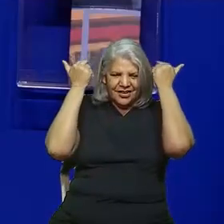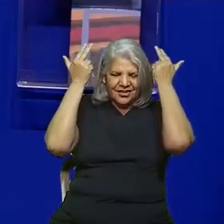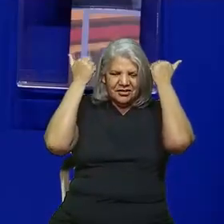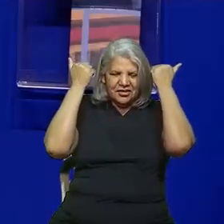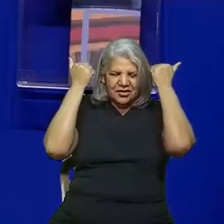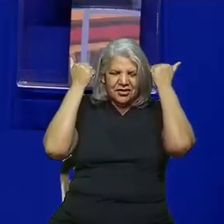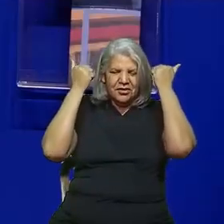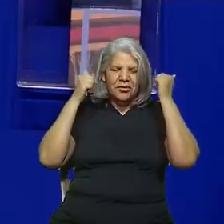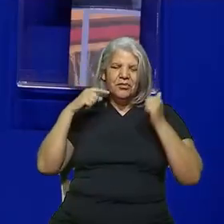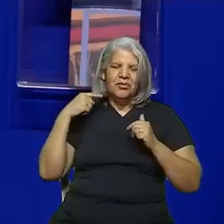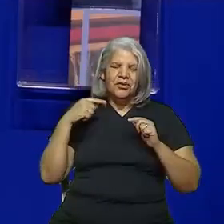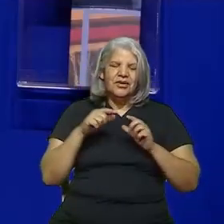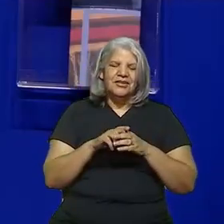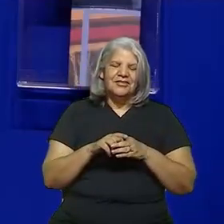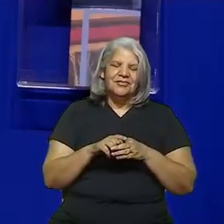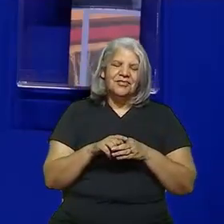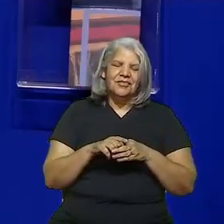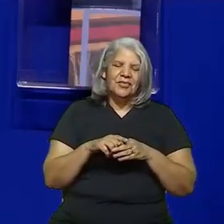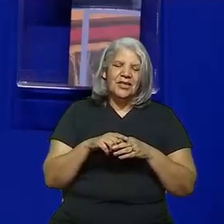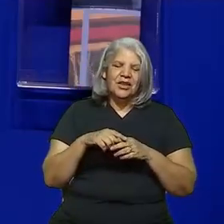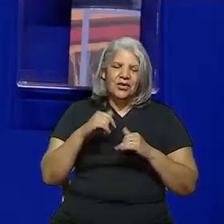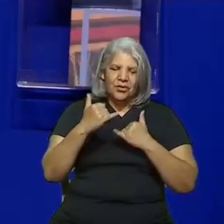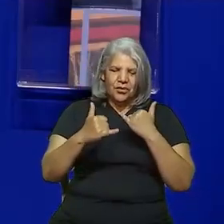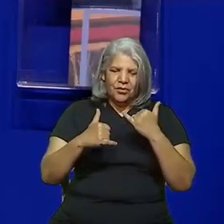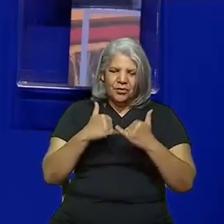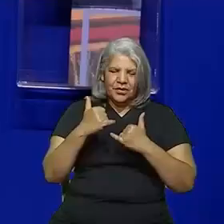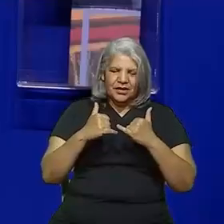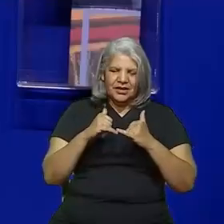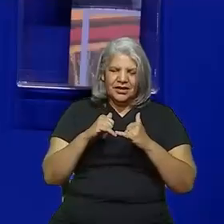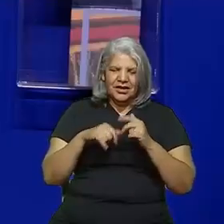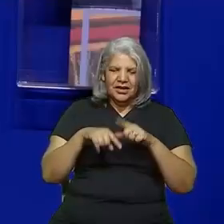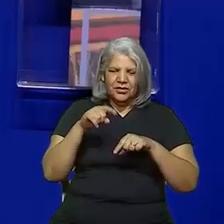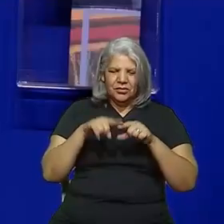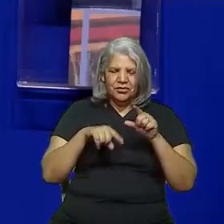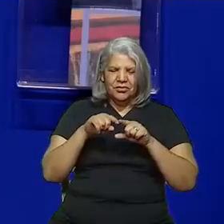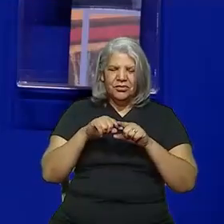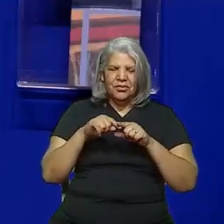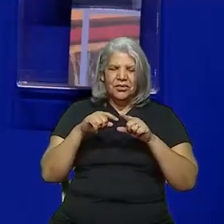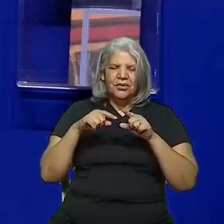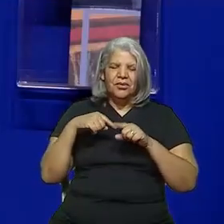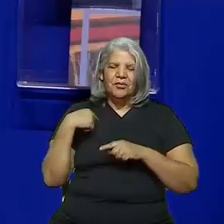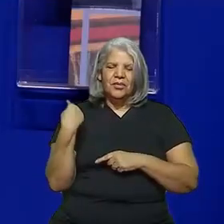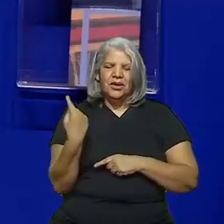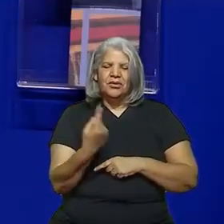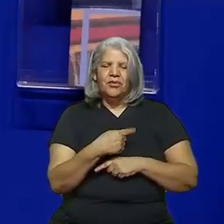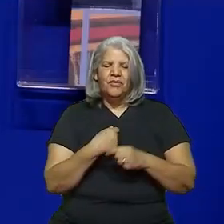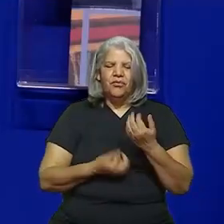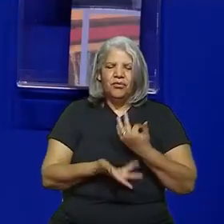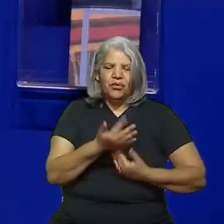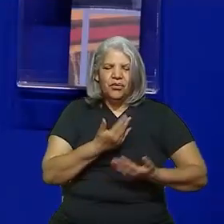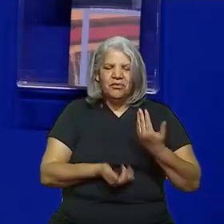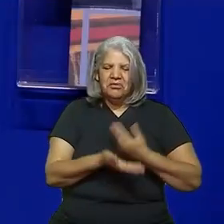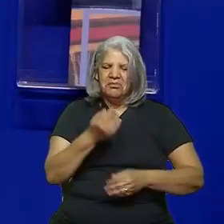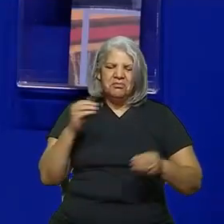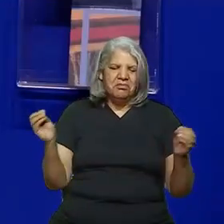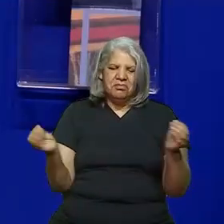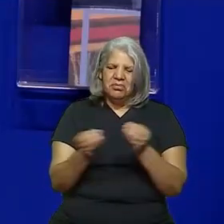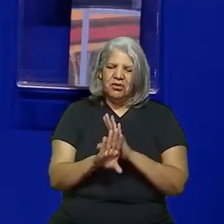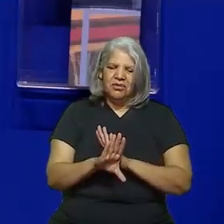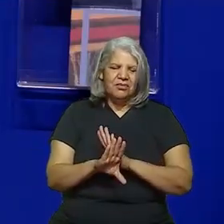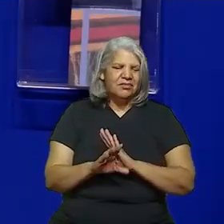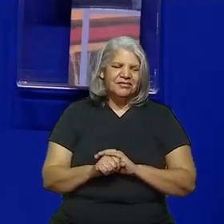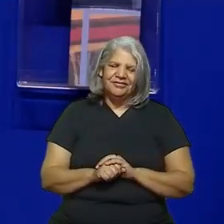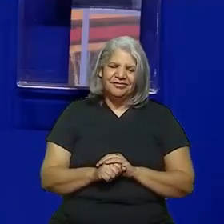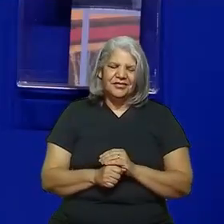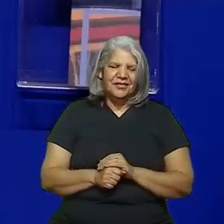pegou fogo, era telha de madeira, acabou tudo. Ele passou a noite no mão enfiando